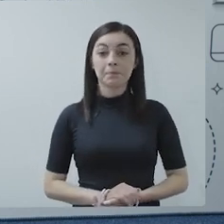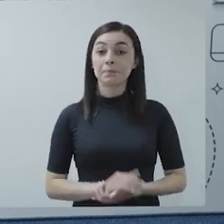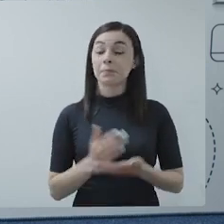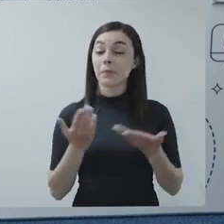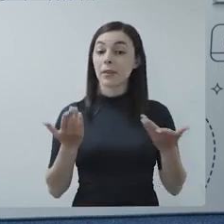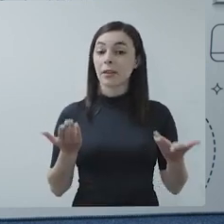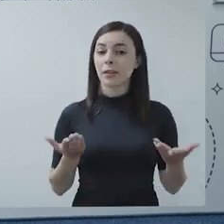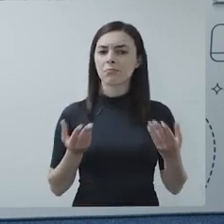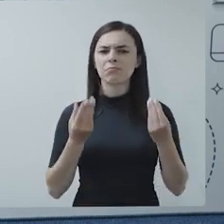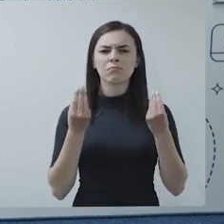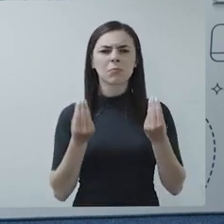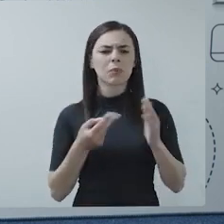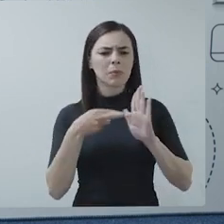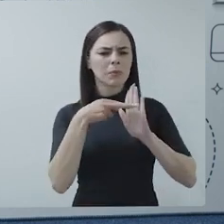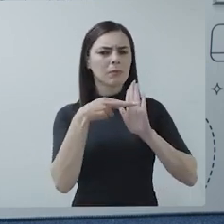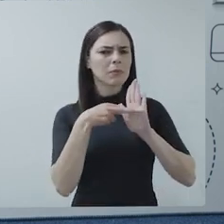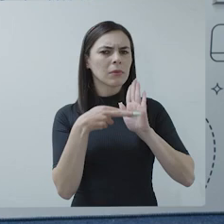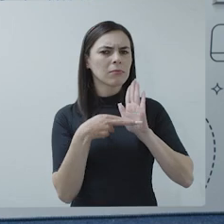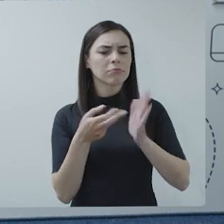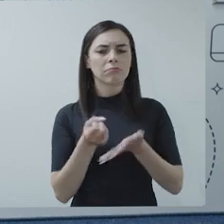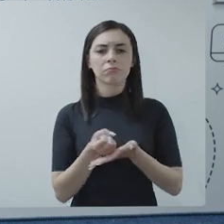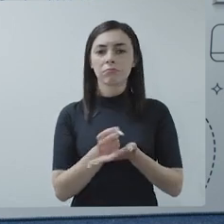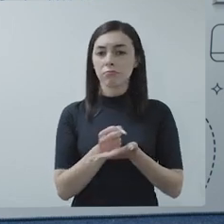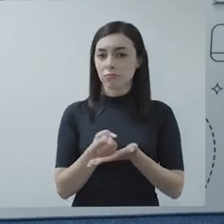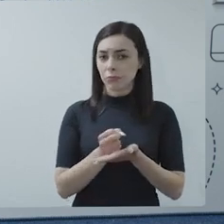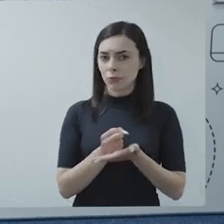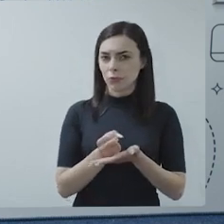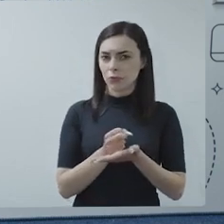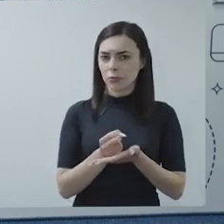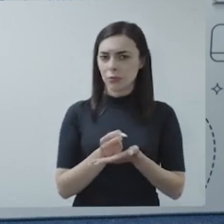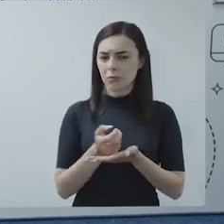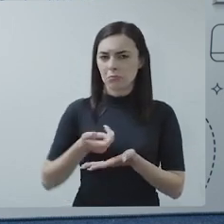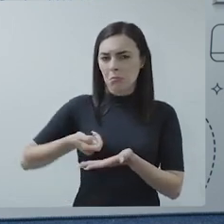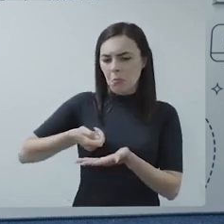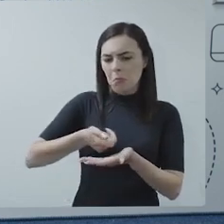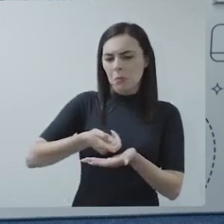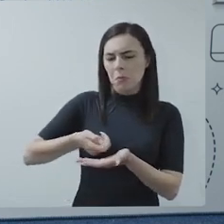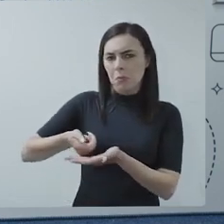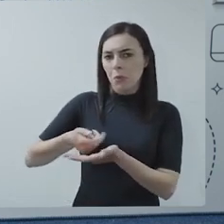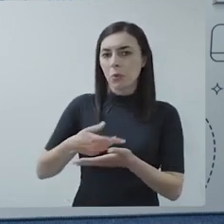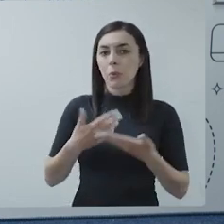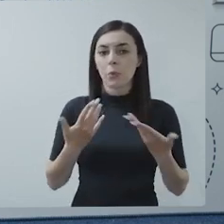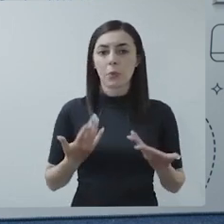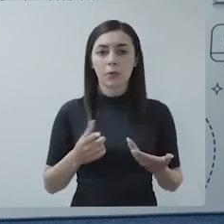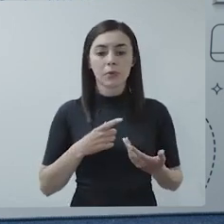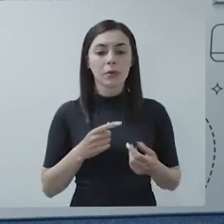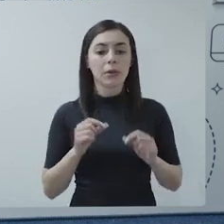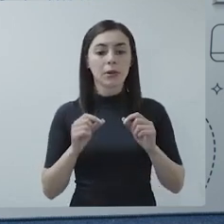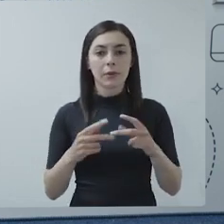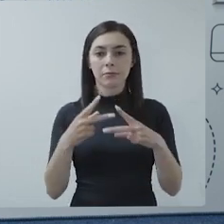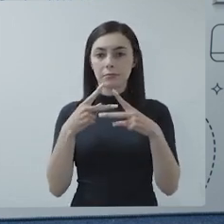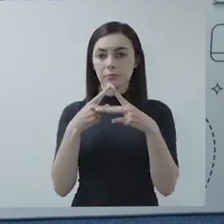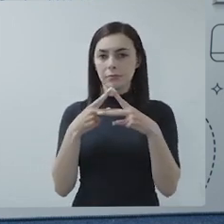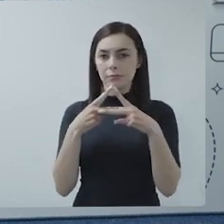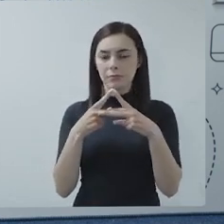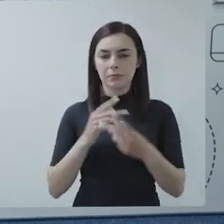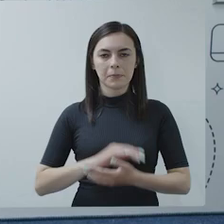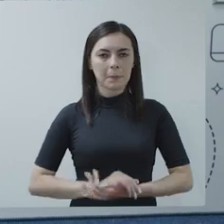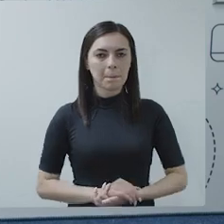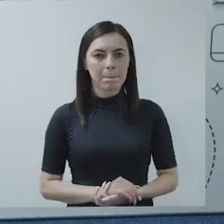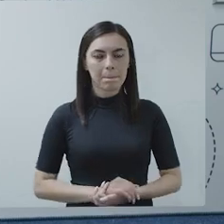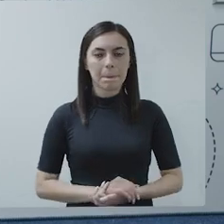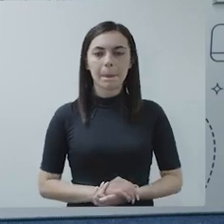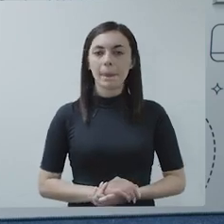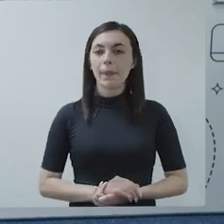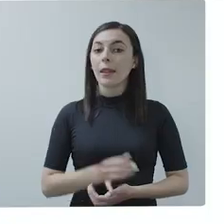Então, como é que a gente joga esse jogo da bolinha de gude quando tem o triângulo, certo?